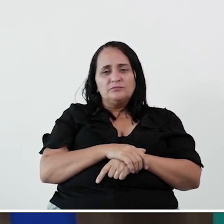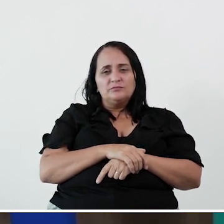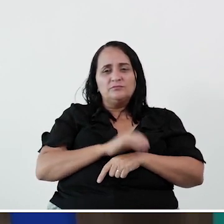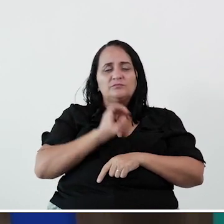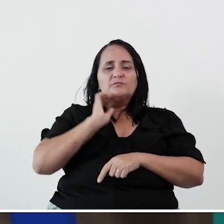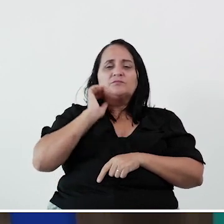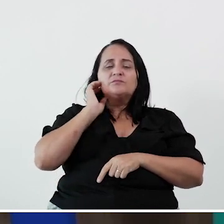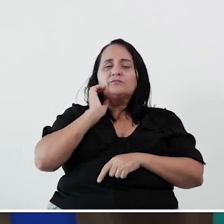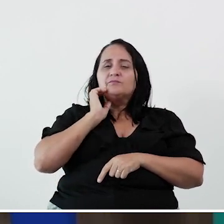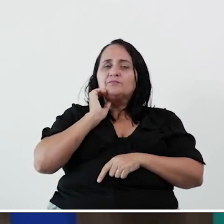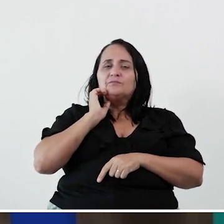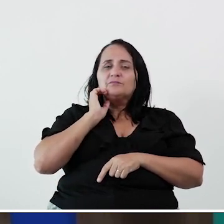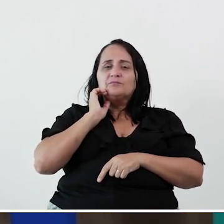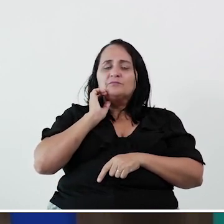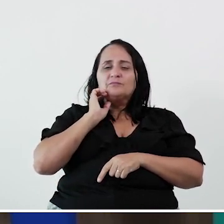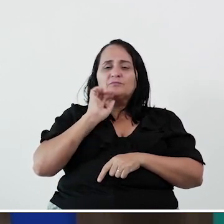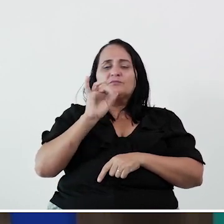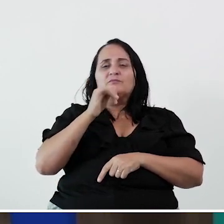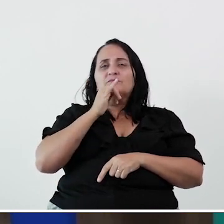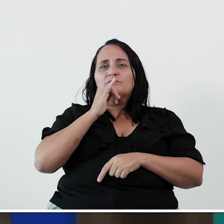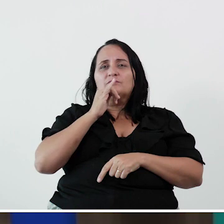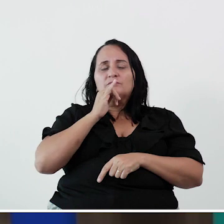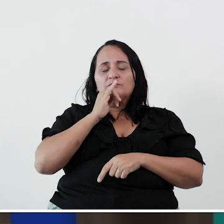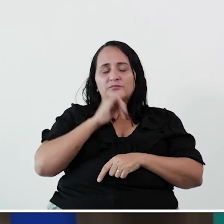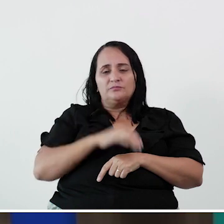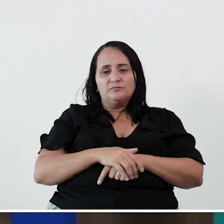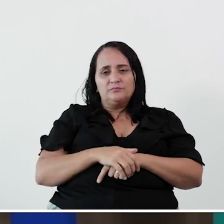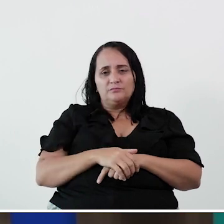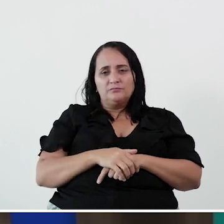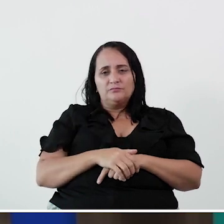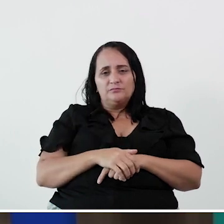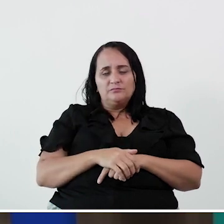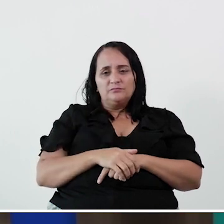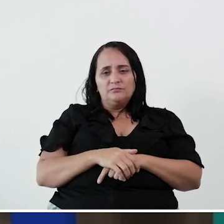por exemplo, parênteses,